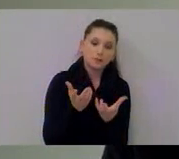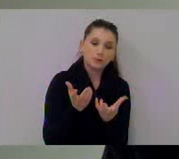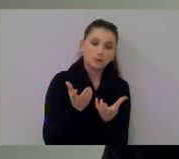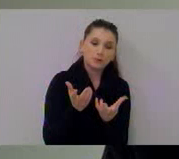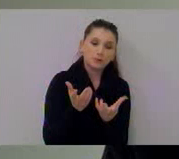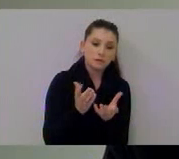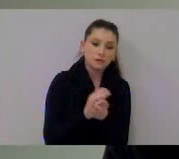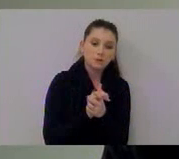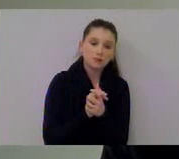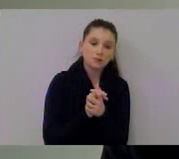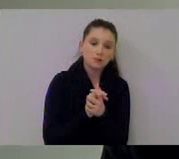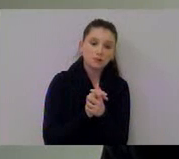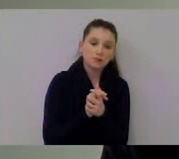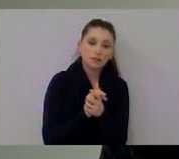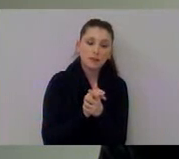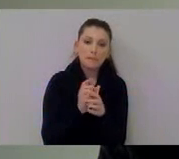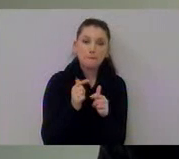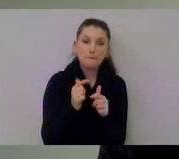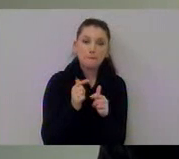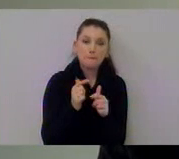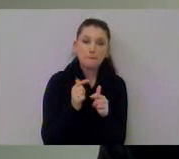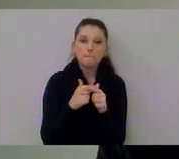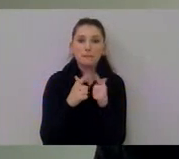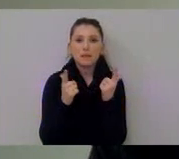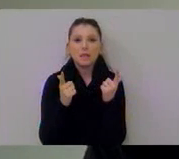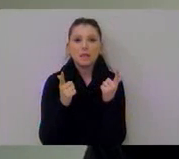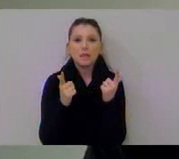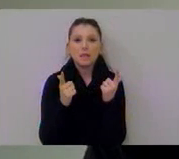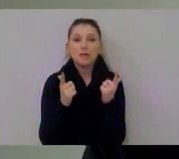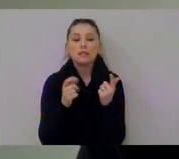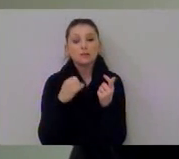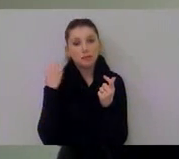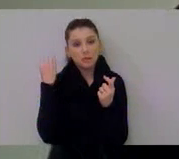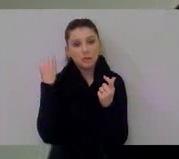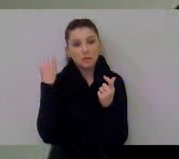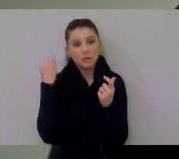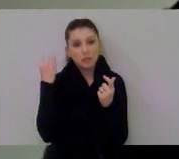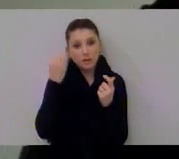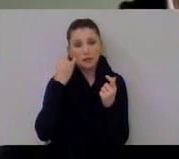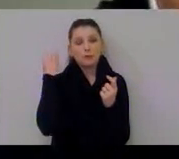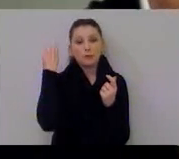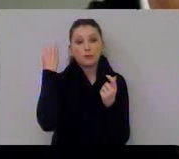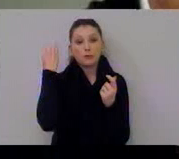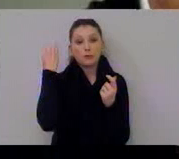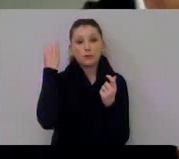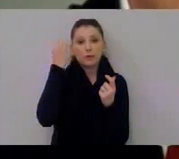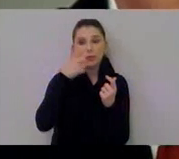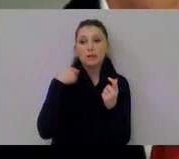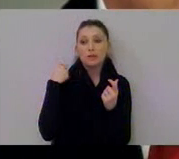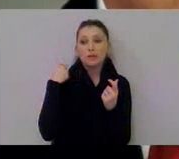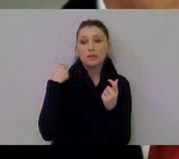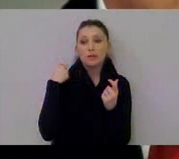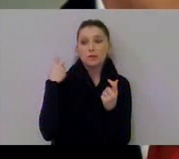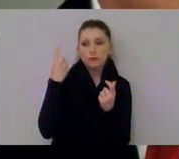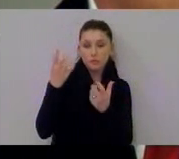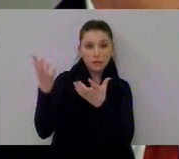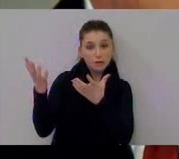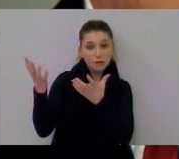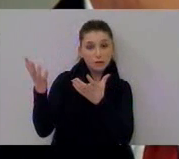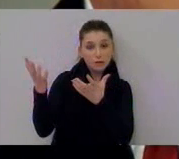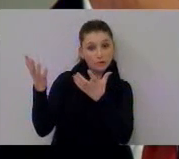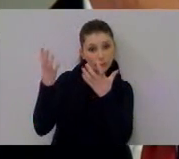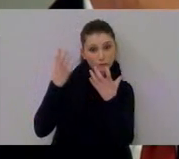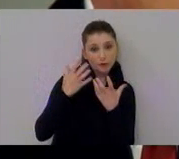trazendo esses anseios de vocês, porque muitos vereadores, quem sabe, não